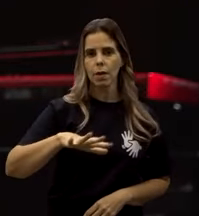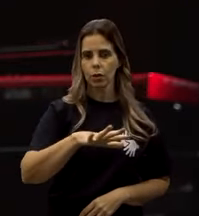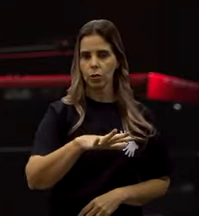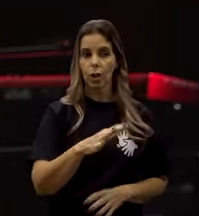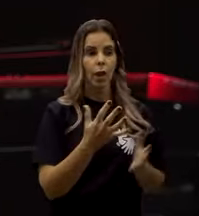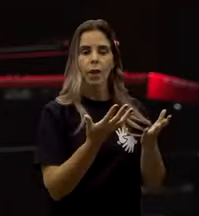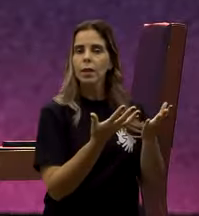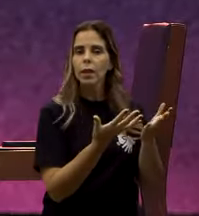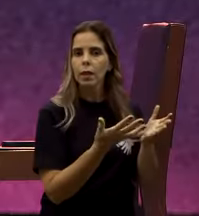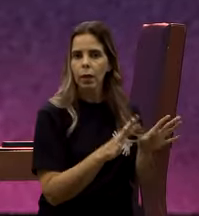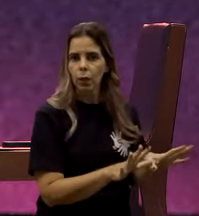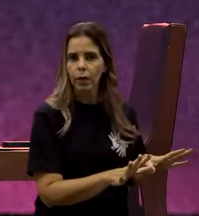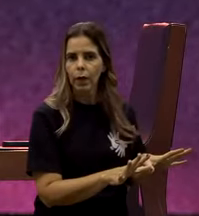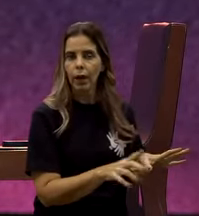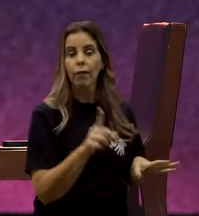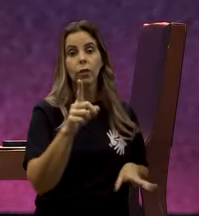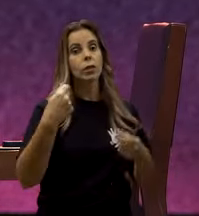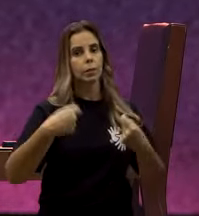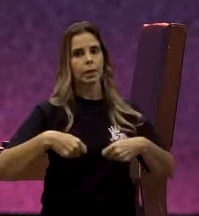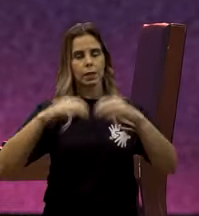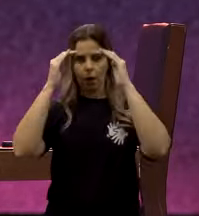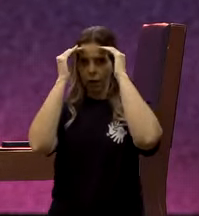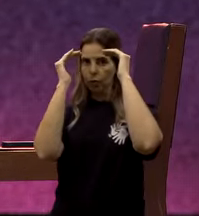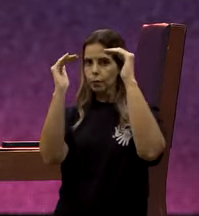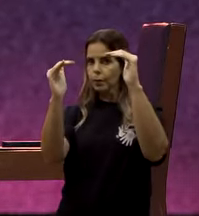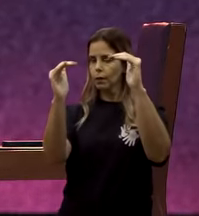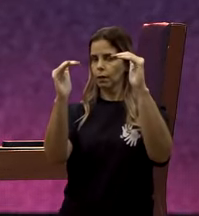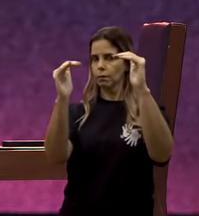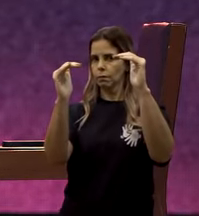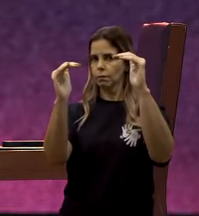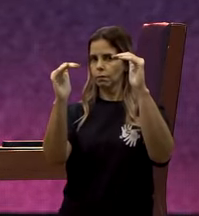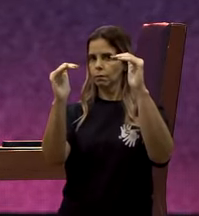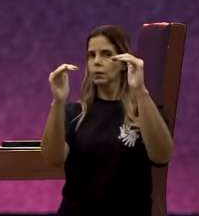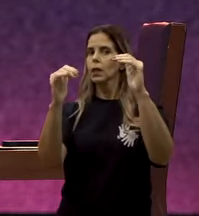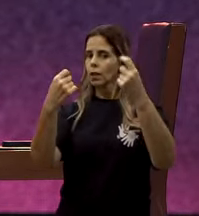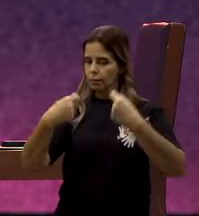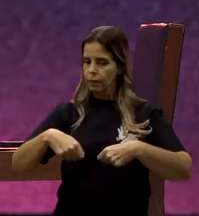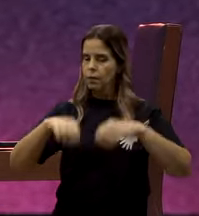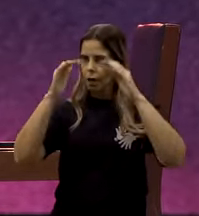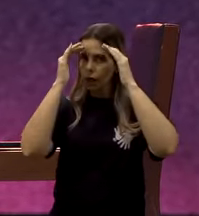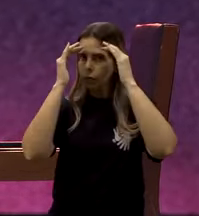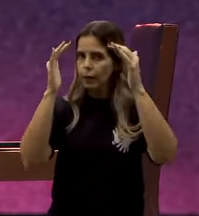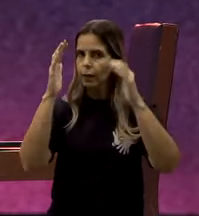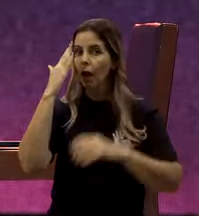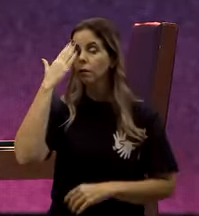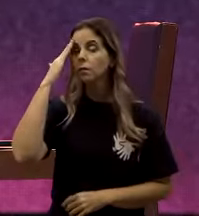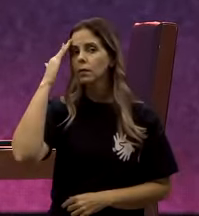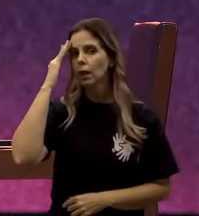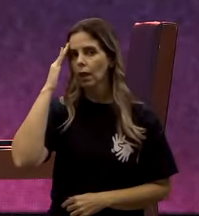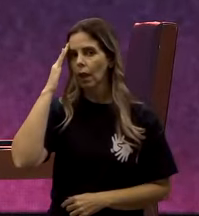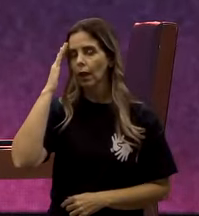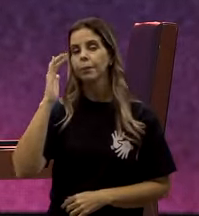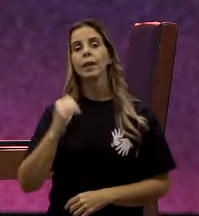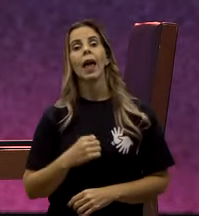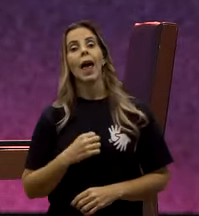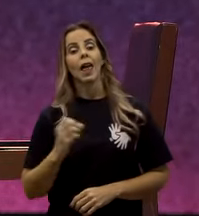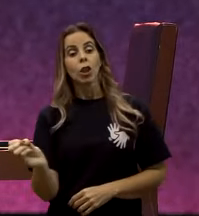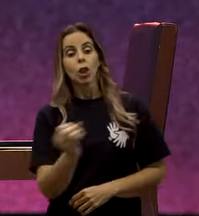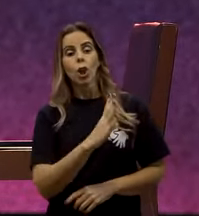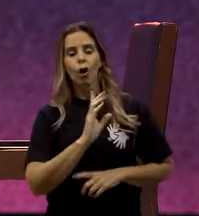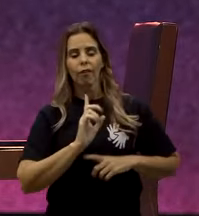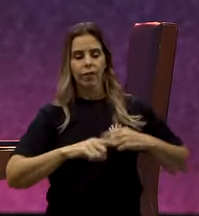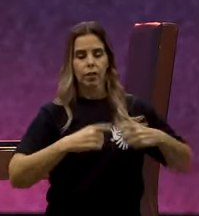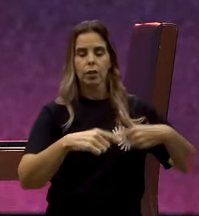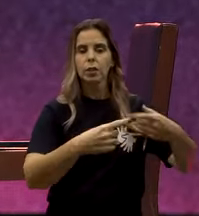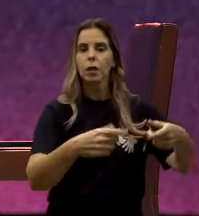respeite as pessoas que estão lá antes de vocês ter chegado é assim que a gente deve viver é uma palavra até para essa nova geração Aprenda a respeitar os